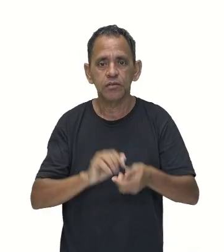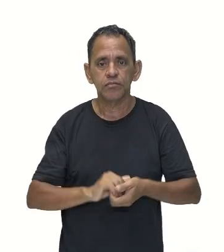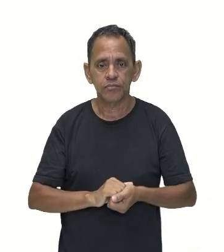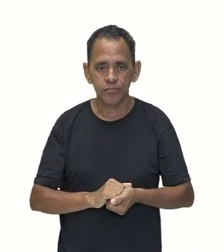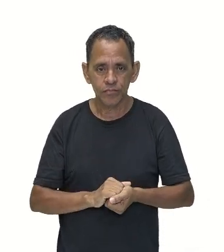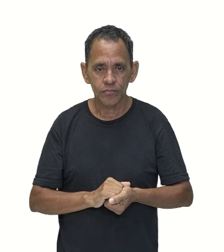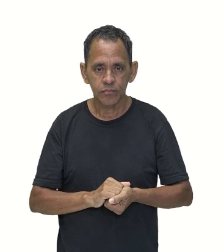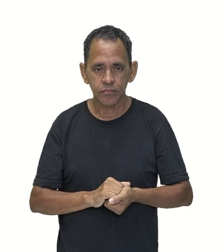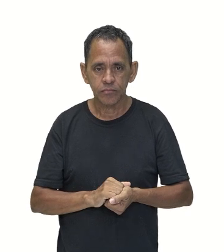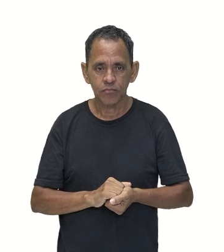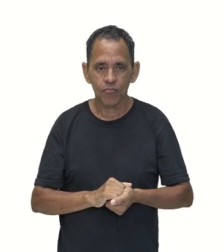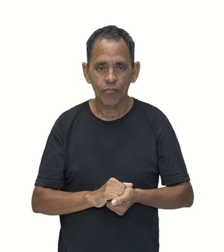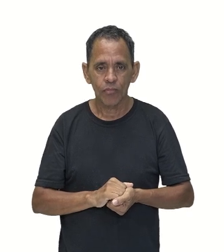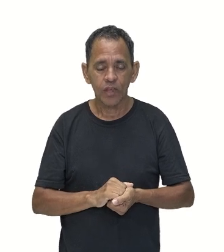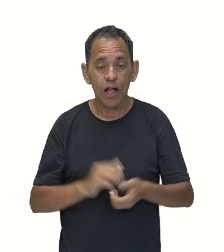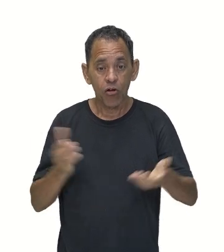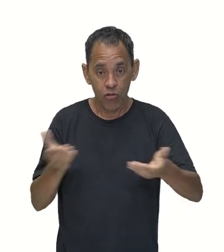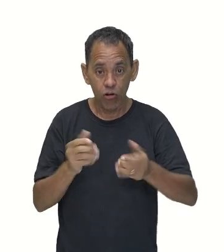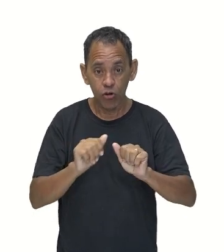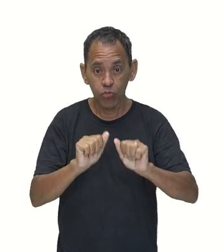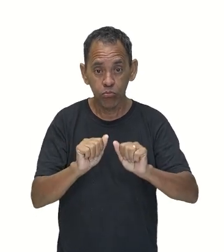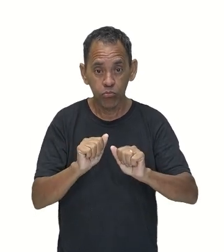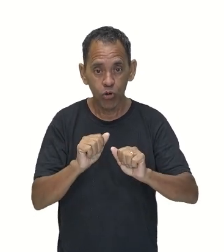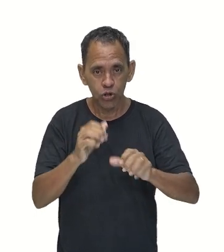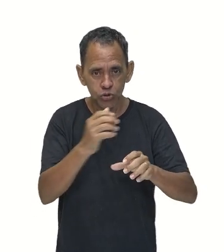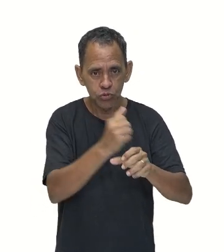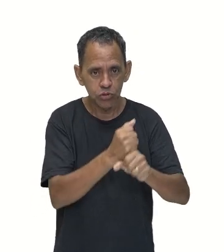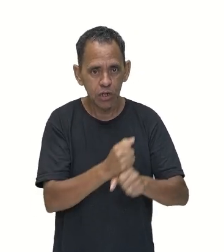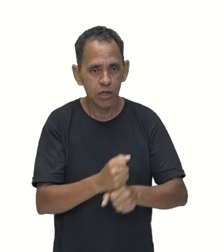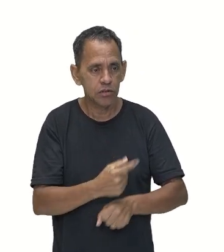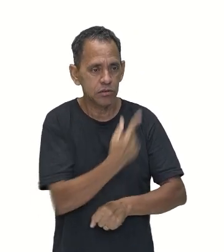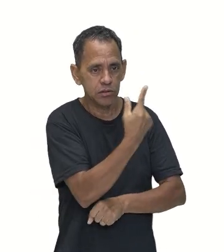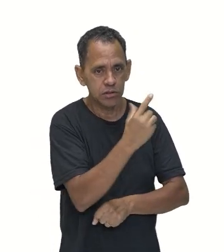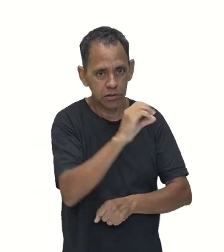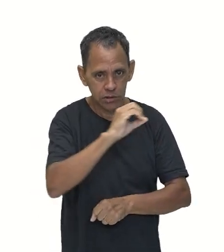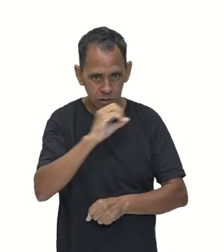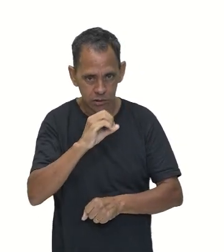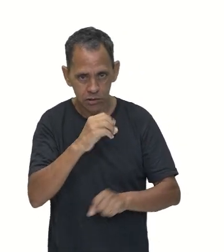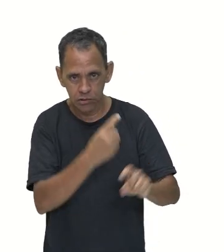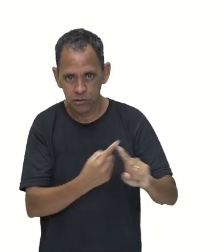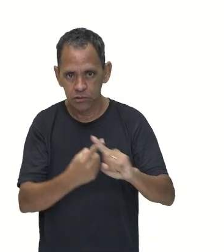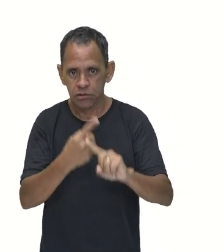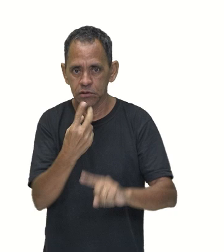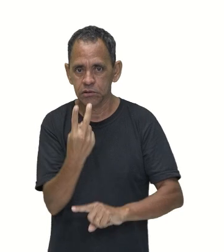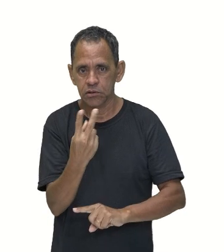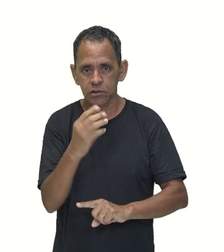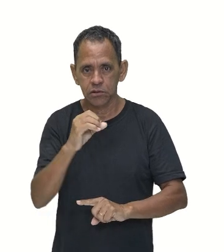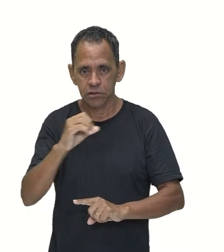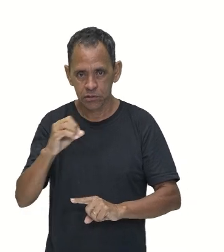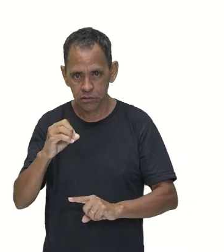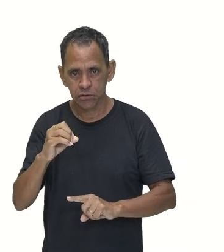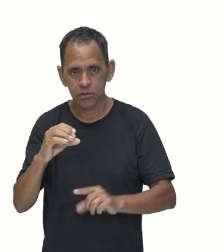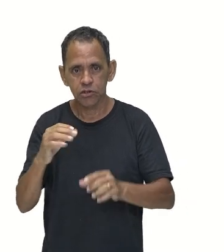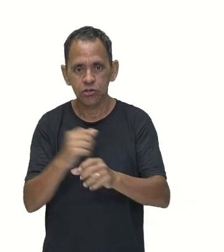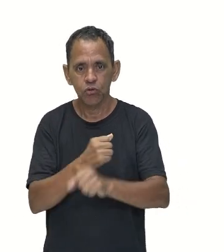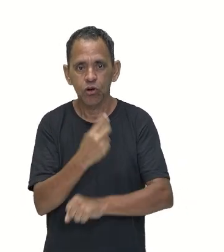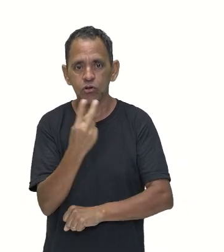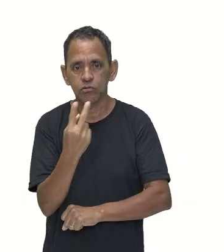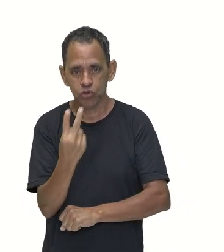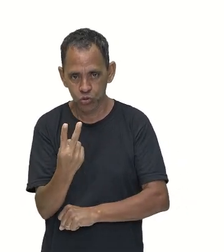posso multiplicar 100 vezes 20. 100 vezes 20 é 2.000.